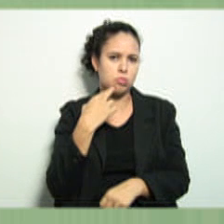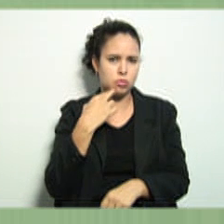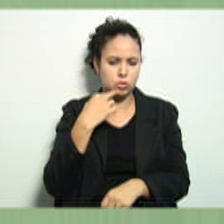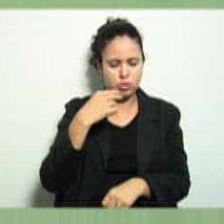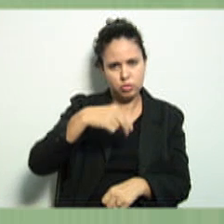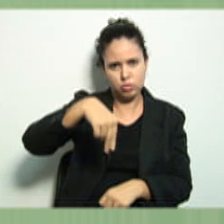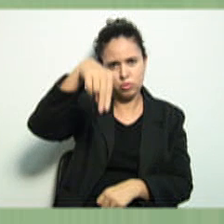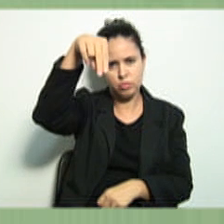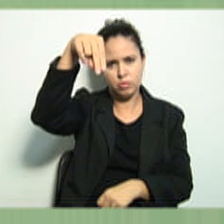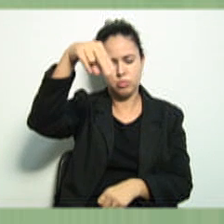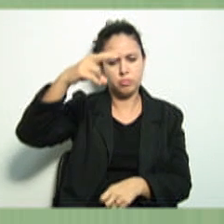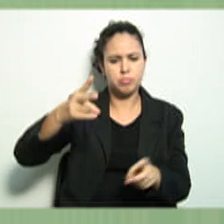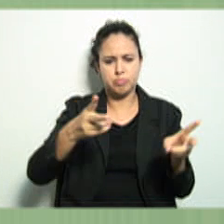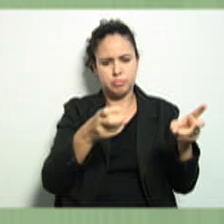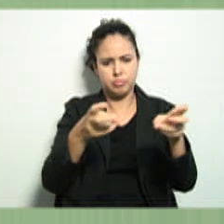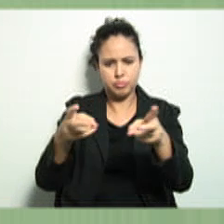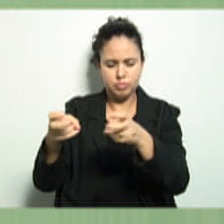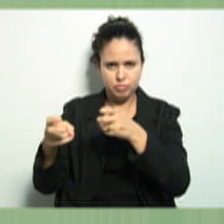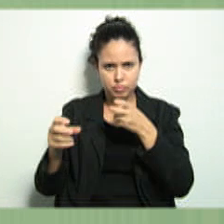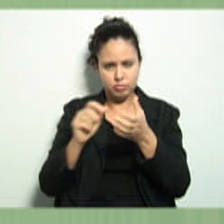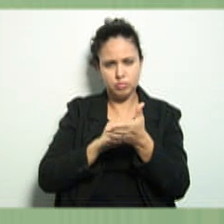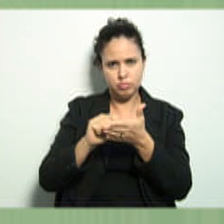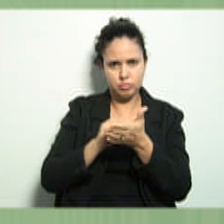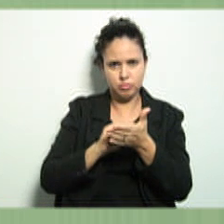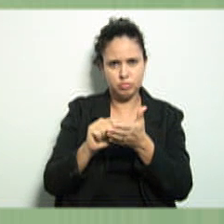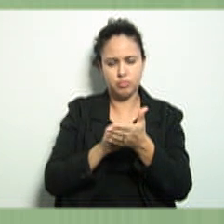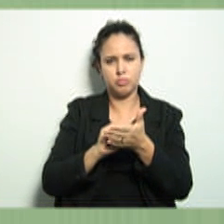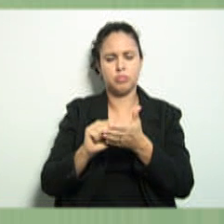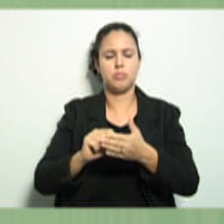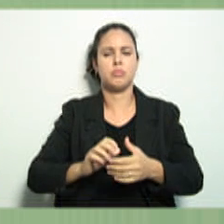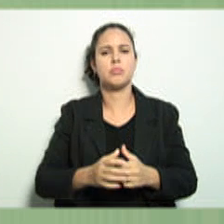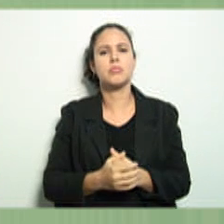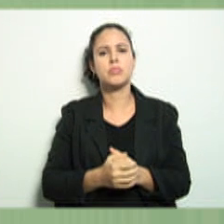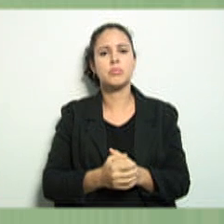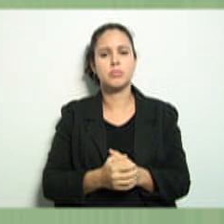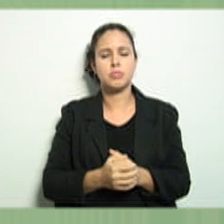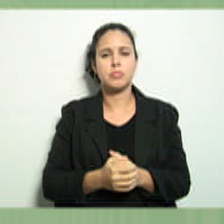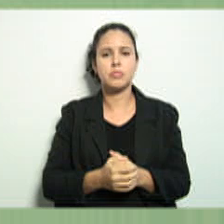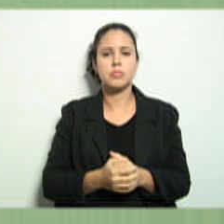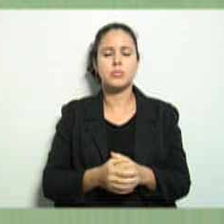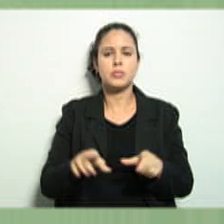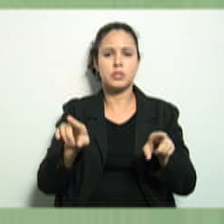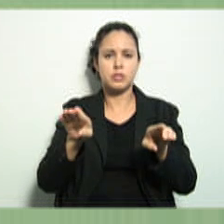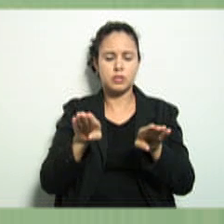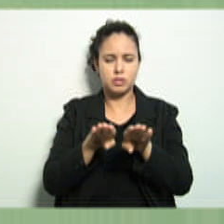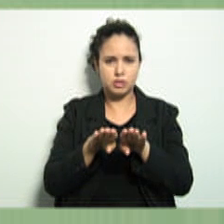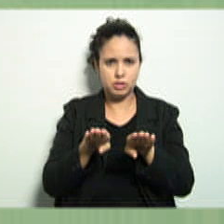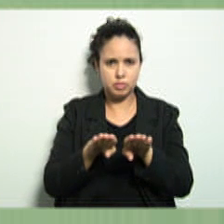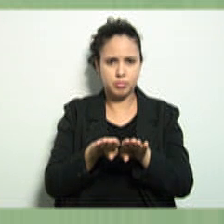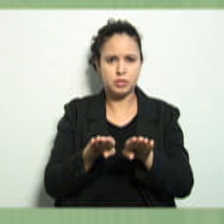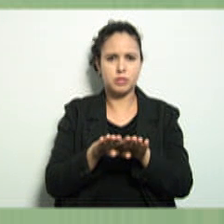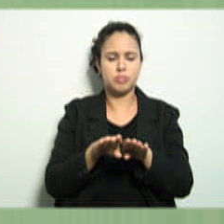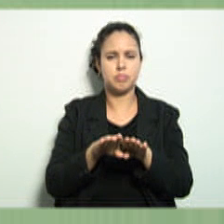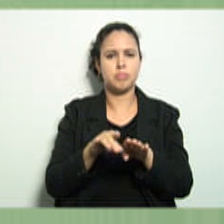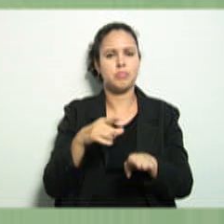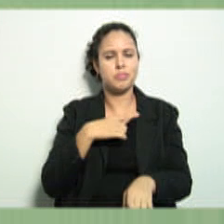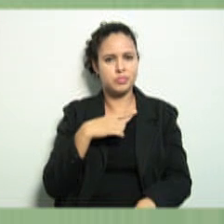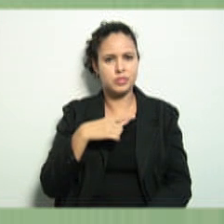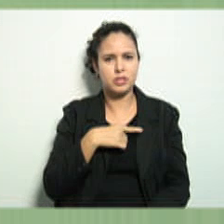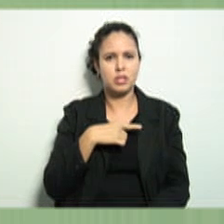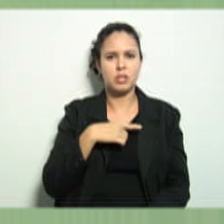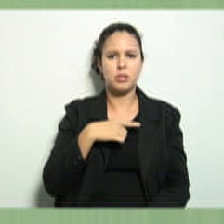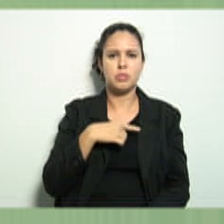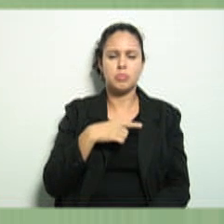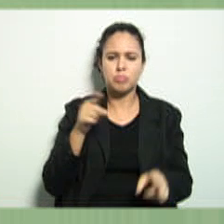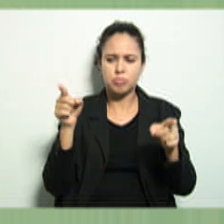do látex, de extração da seringa. E você vê também ali que houveram poucas mulheres que vieram. Então,